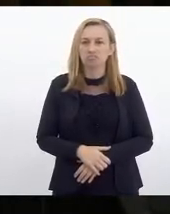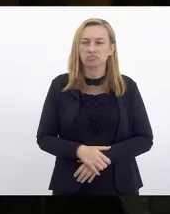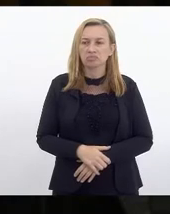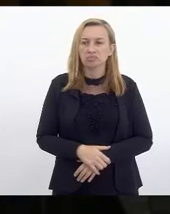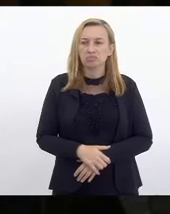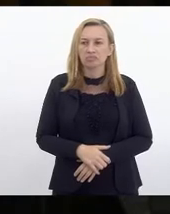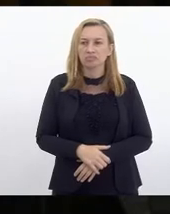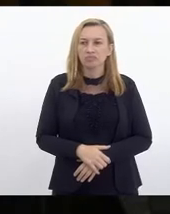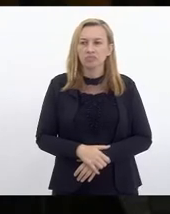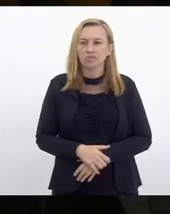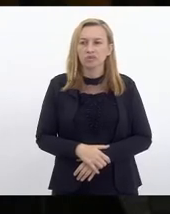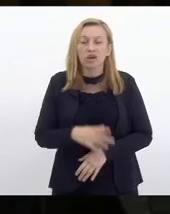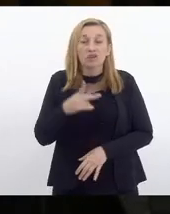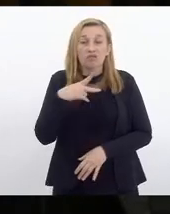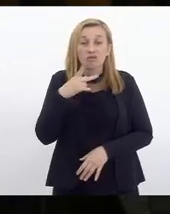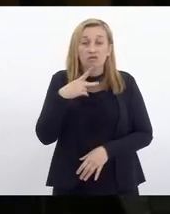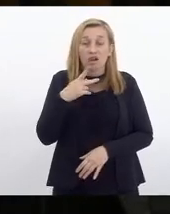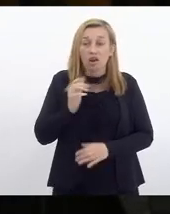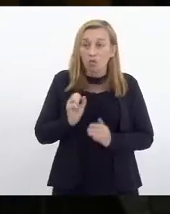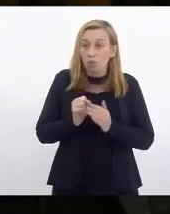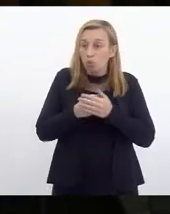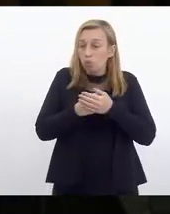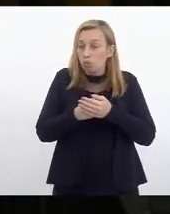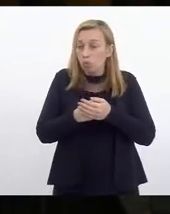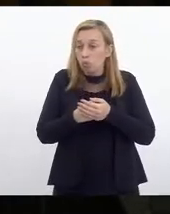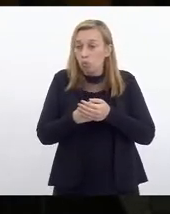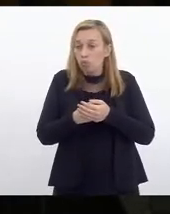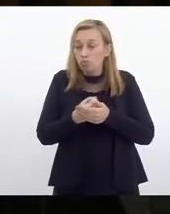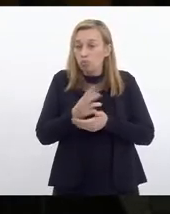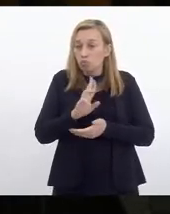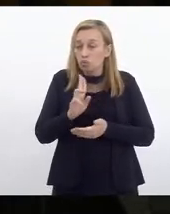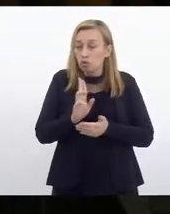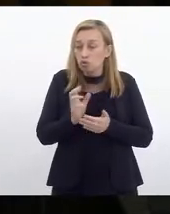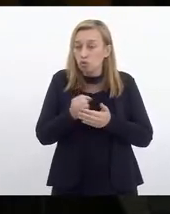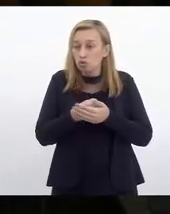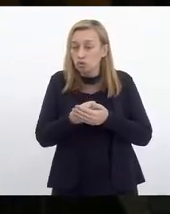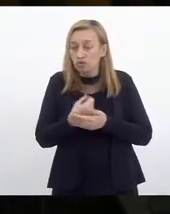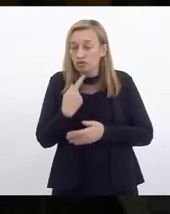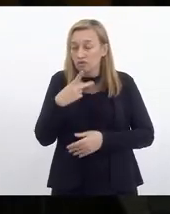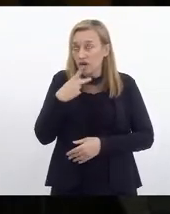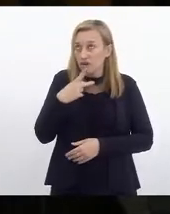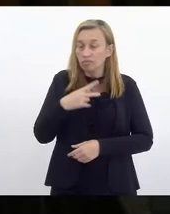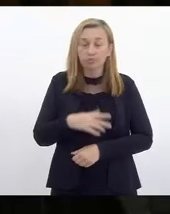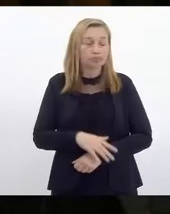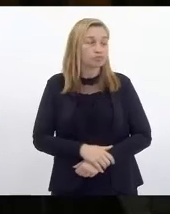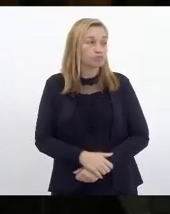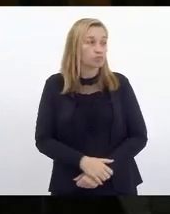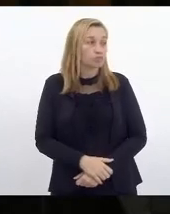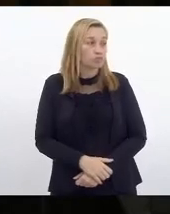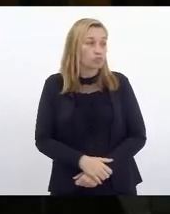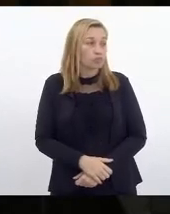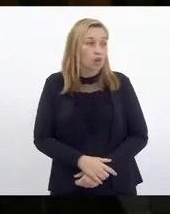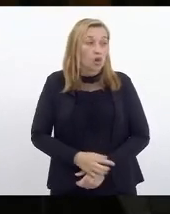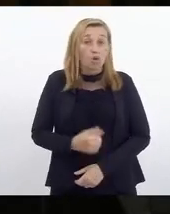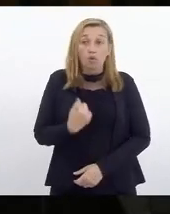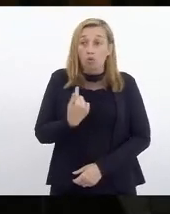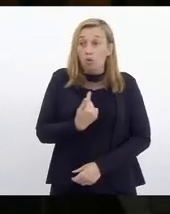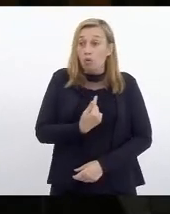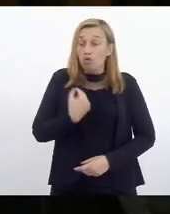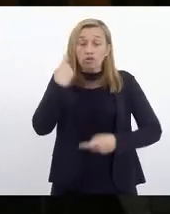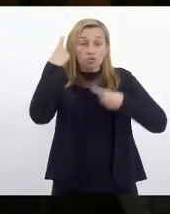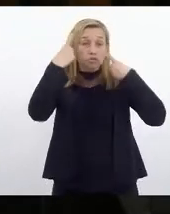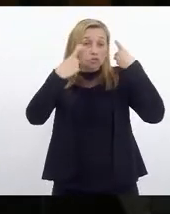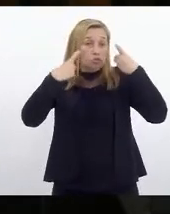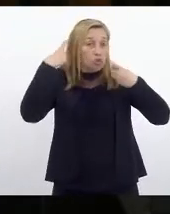que falam de forma oculta, não botam seu nome, dizem assim: estamos muito